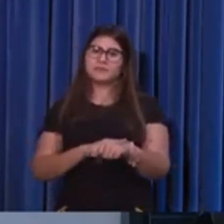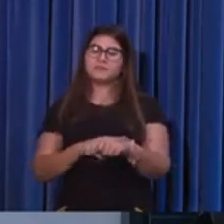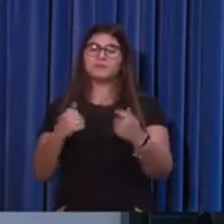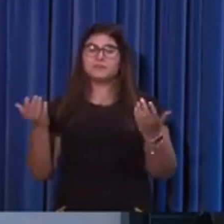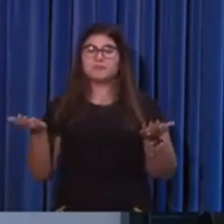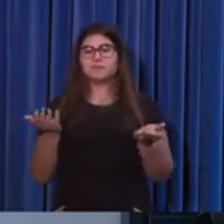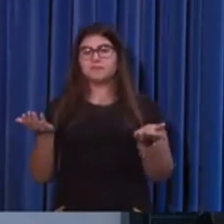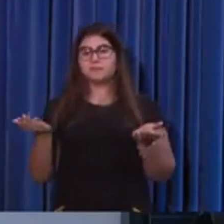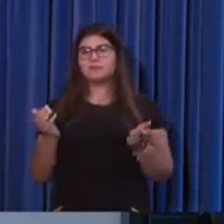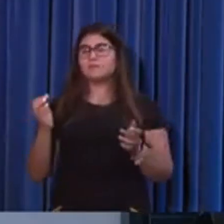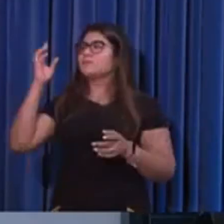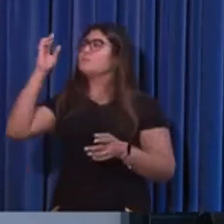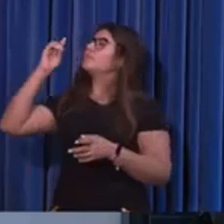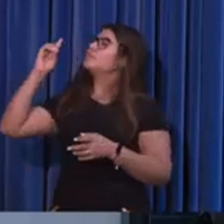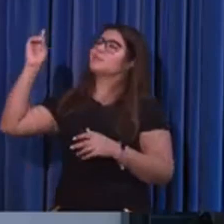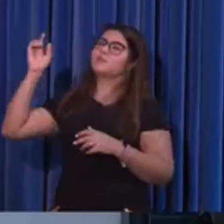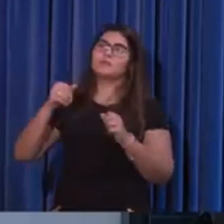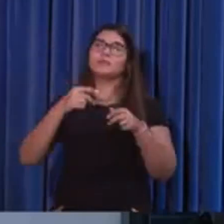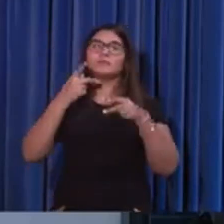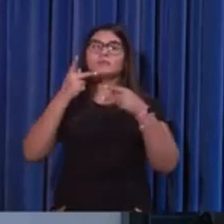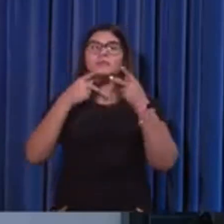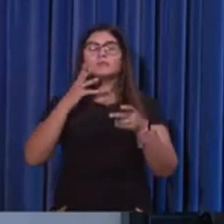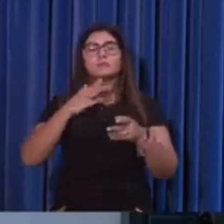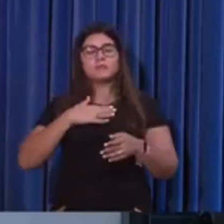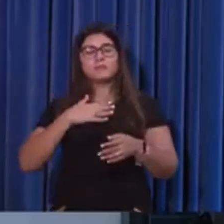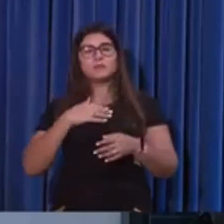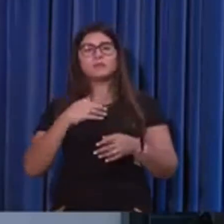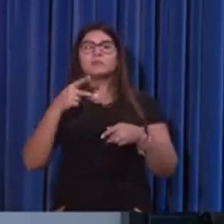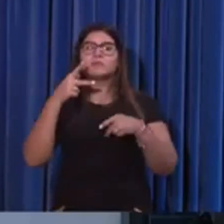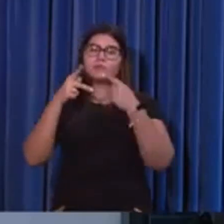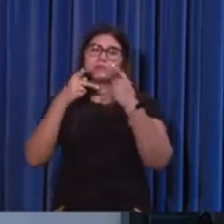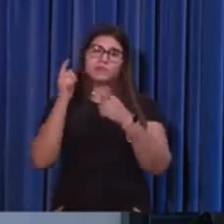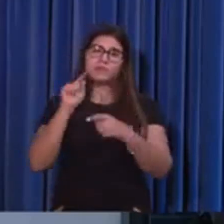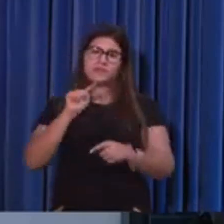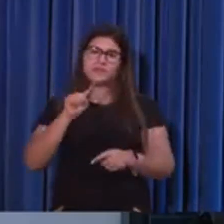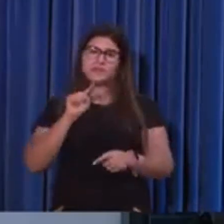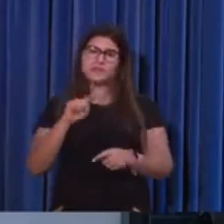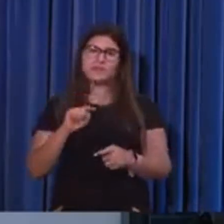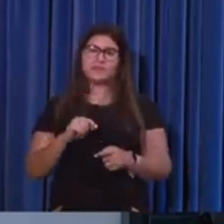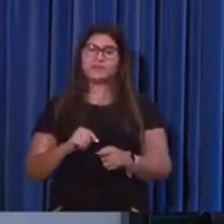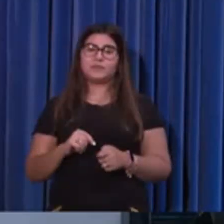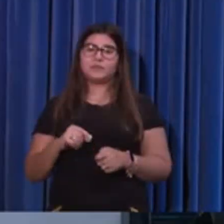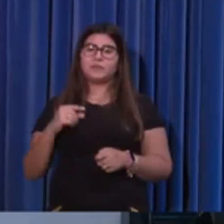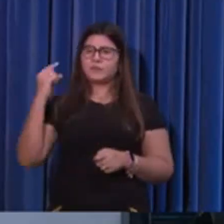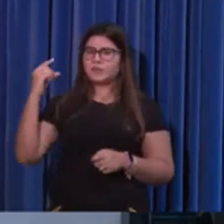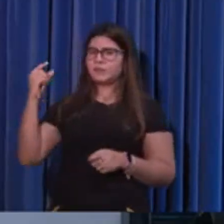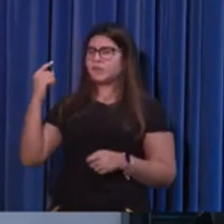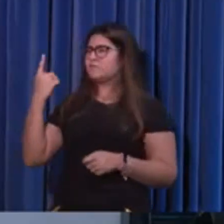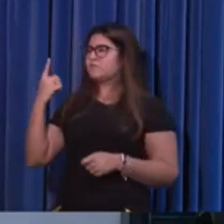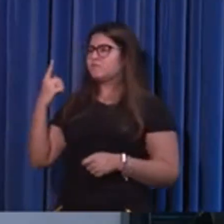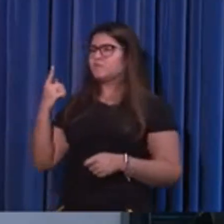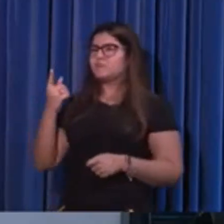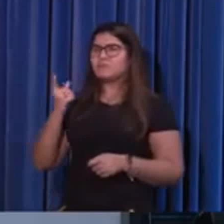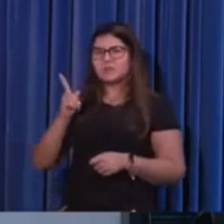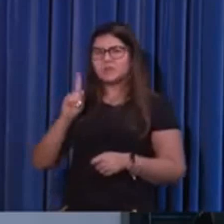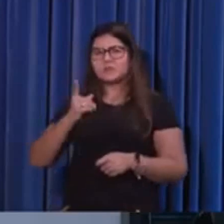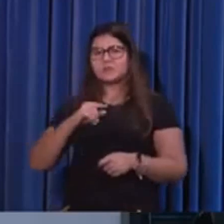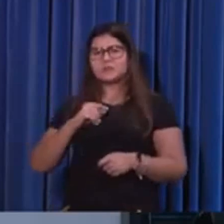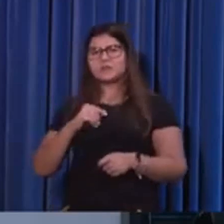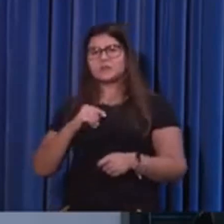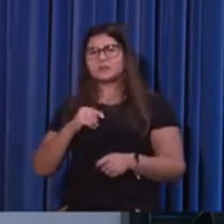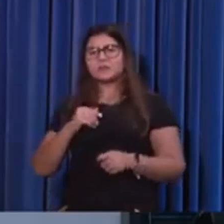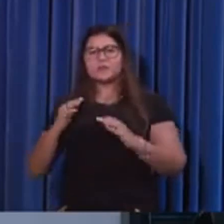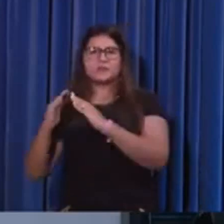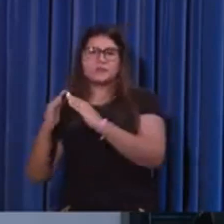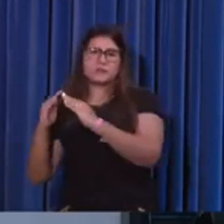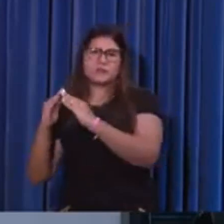comigo e falando com você. E é bom que nós não pensemos que essa palavra é para o nosso amigo, o nosso vizinho, seja para um outro